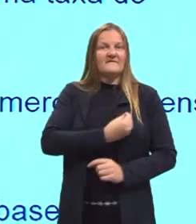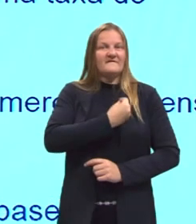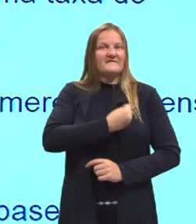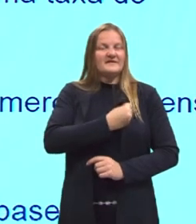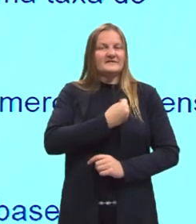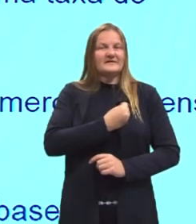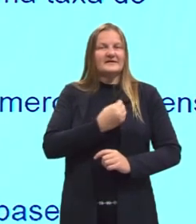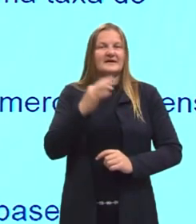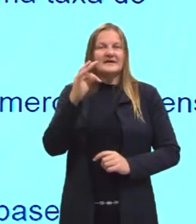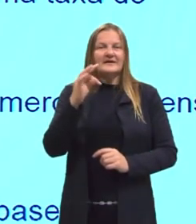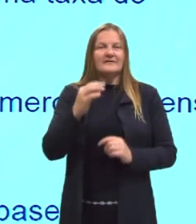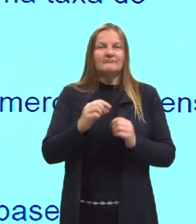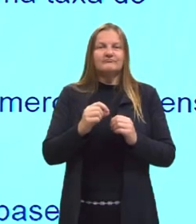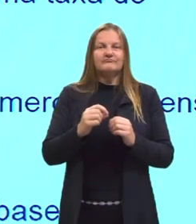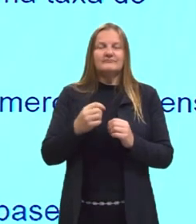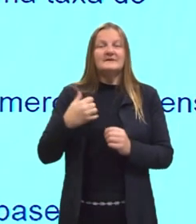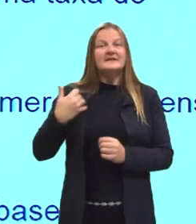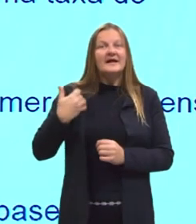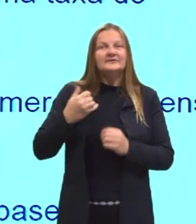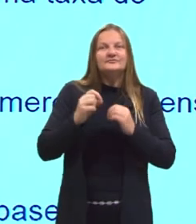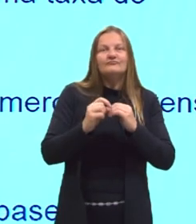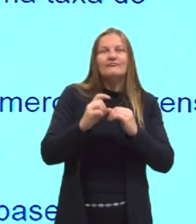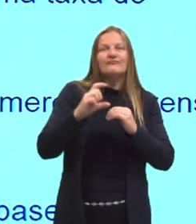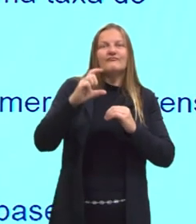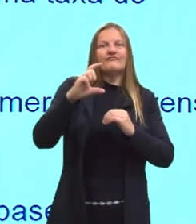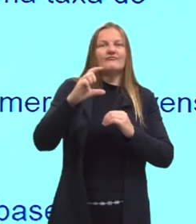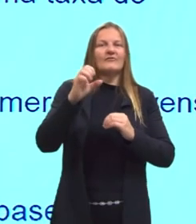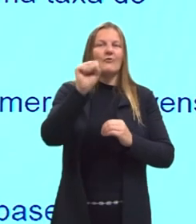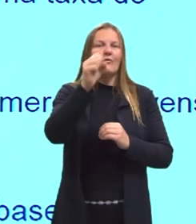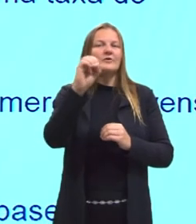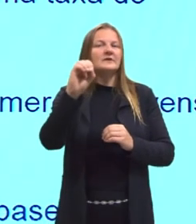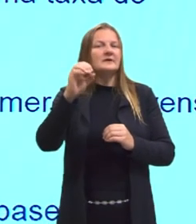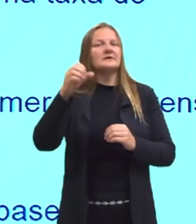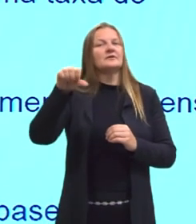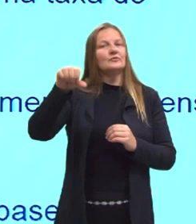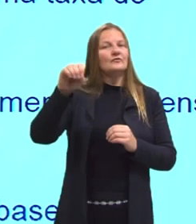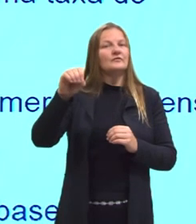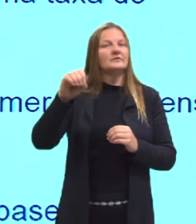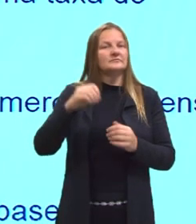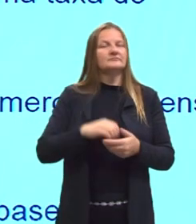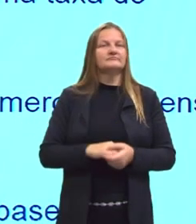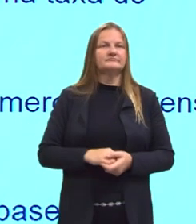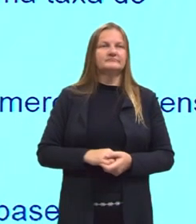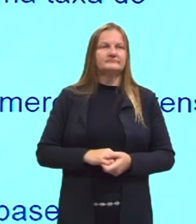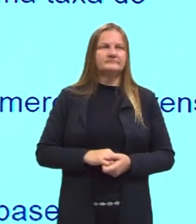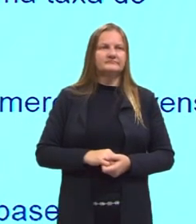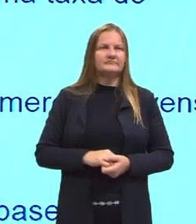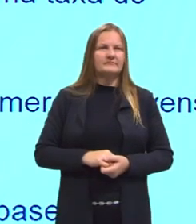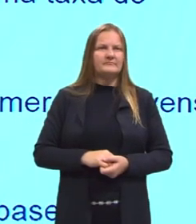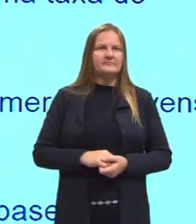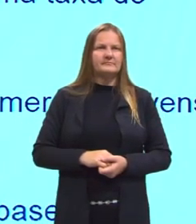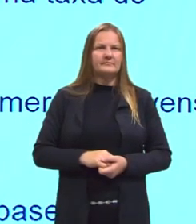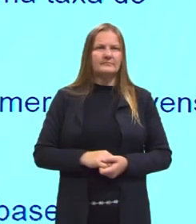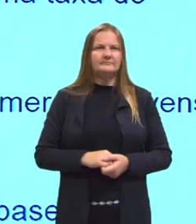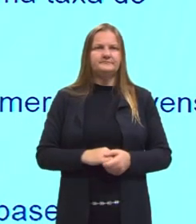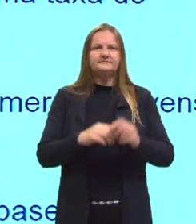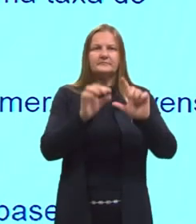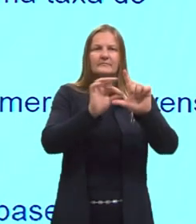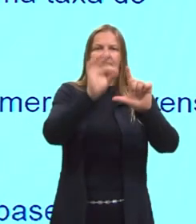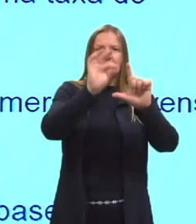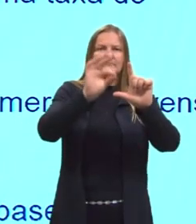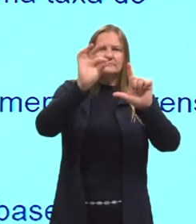ó nós aumentamos a expectativa de vida aí para 80 90 E aí Olhem só esse gráfico aqui mostra exatamente